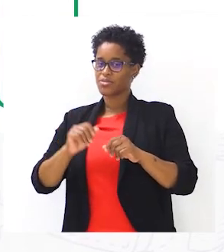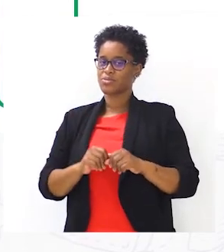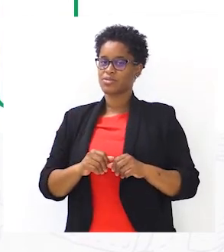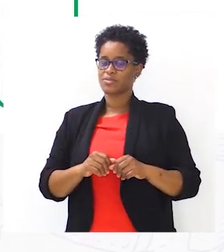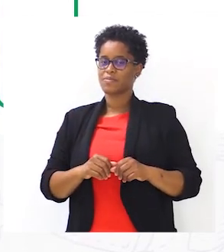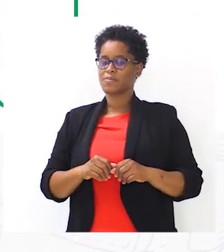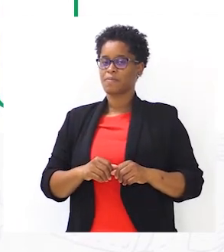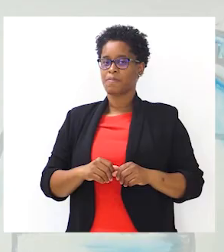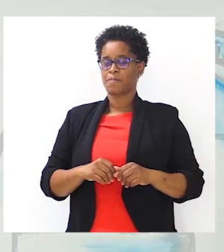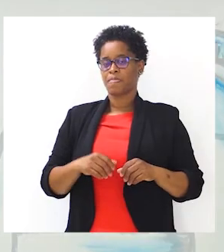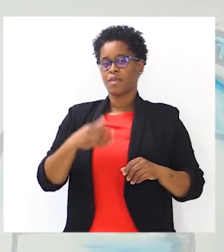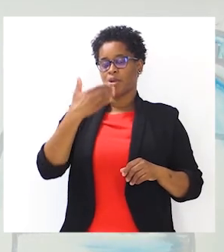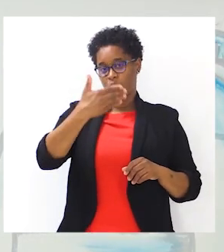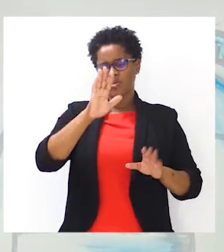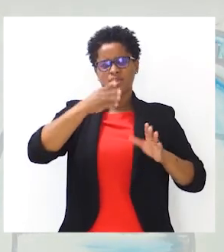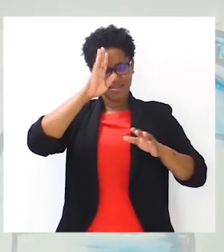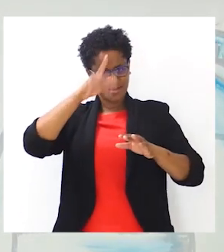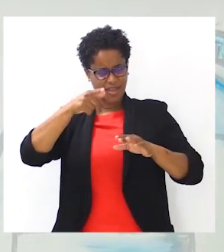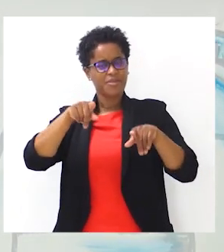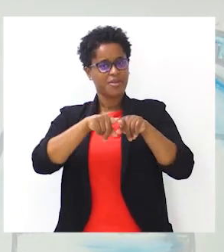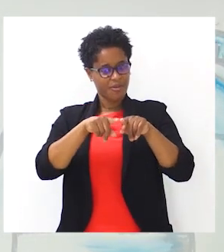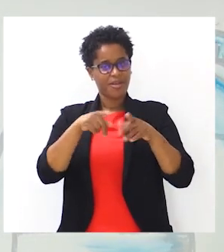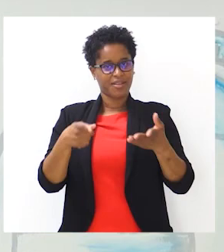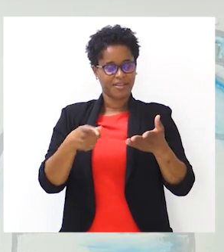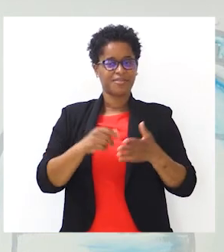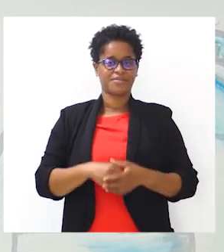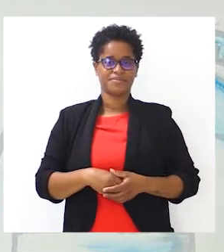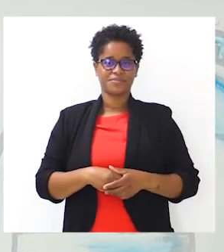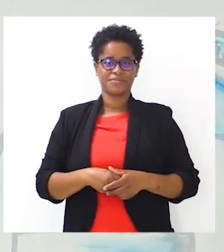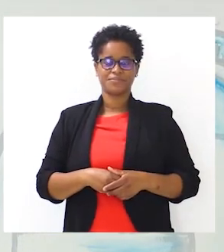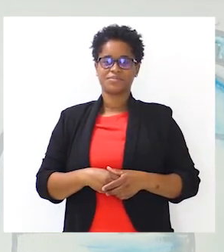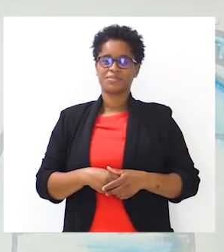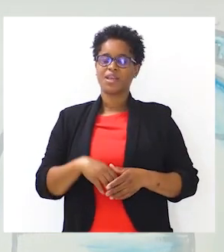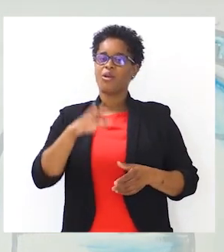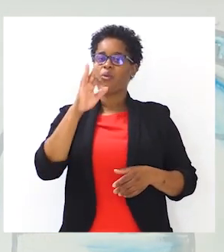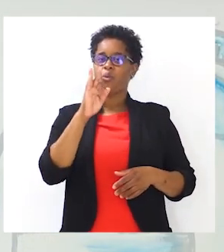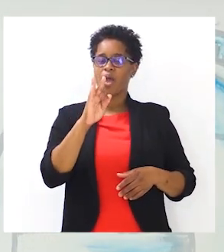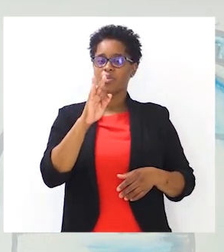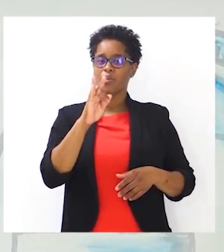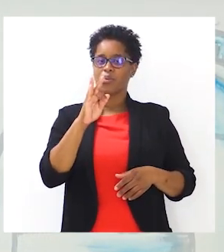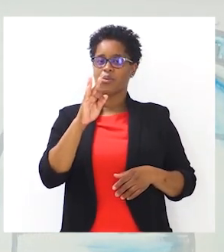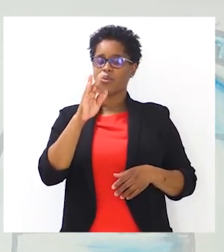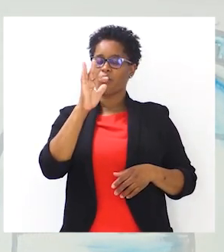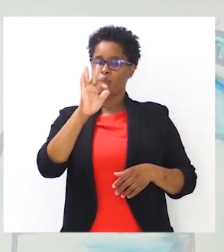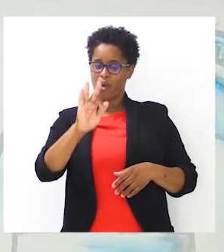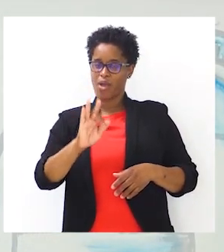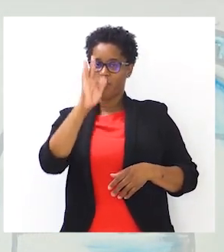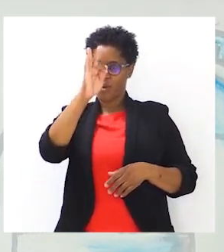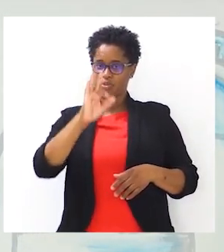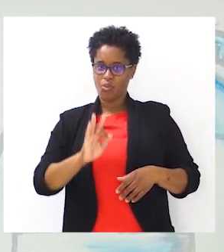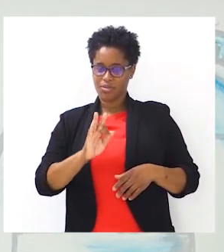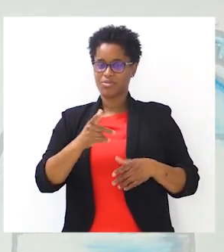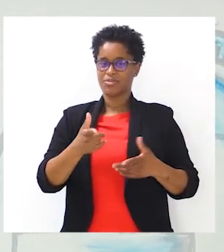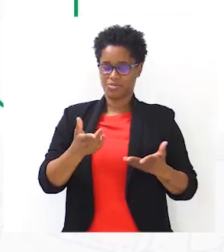quartos, melhor dizendo. Portanto, 1 já sabem que é o mesmo que 4 quartos, não é?